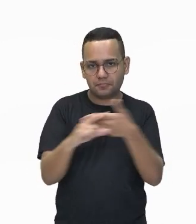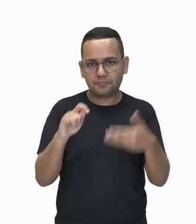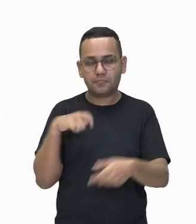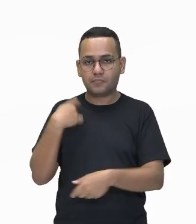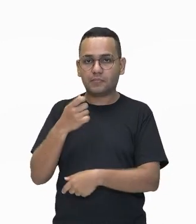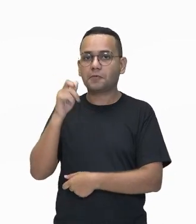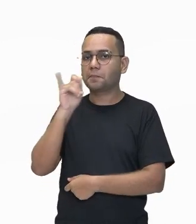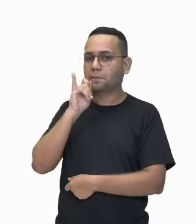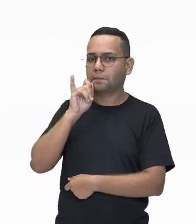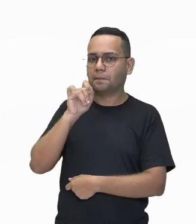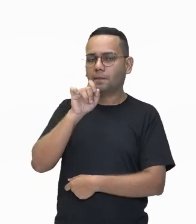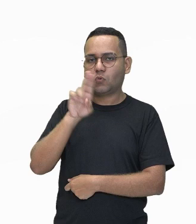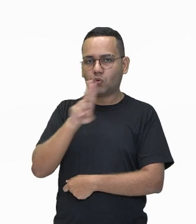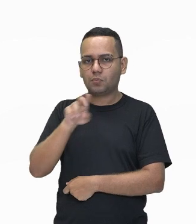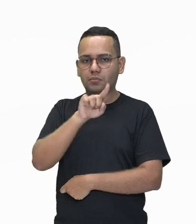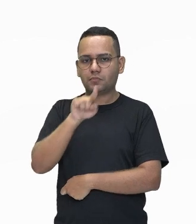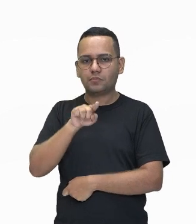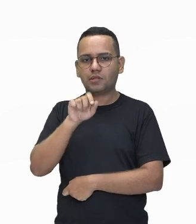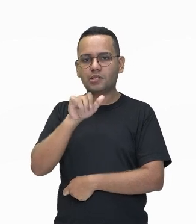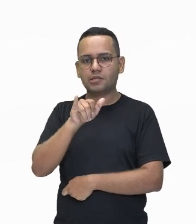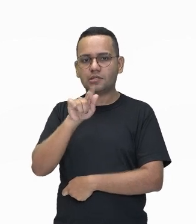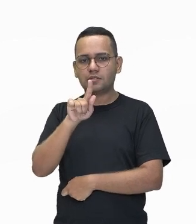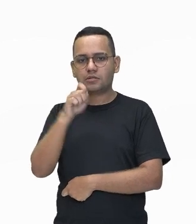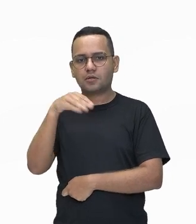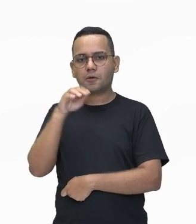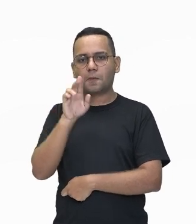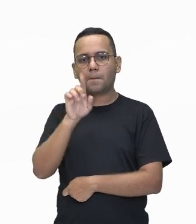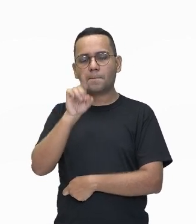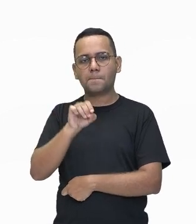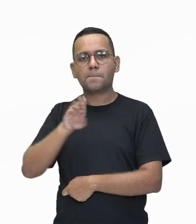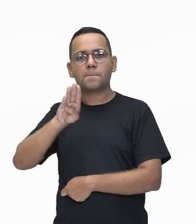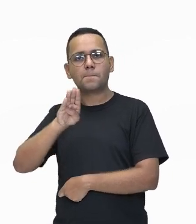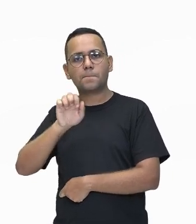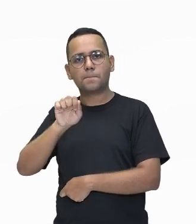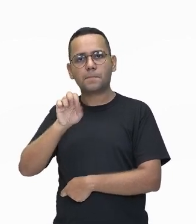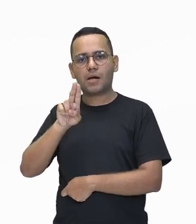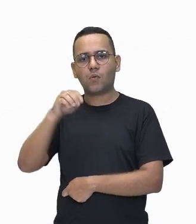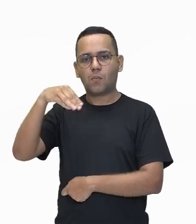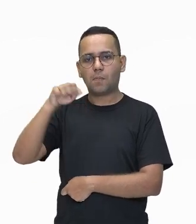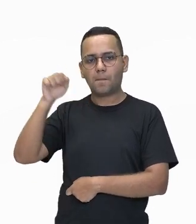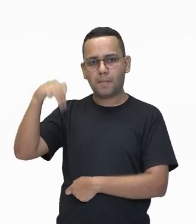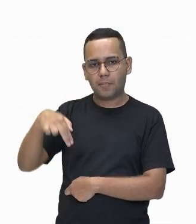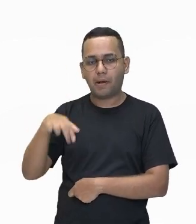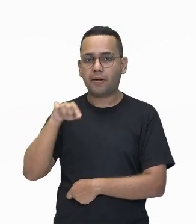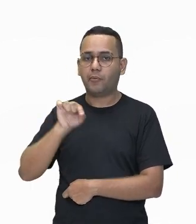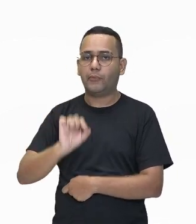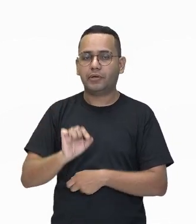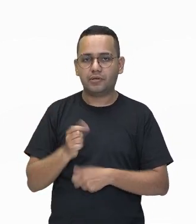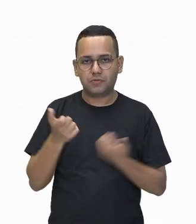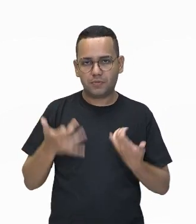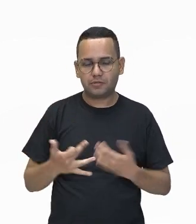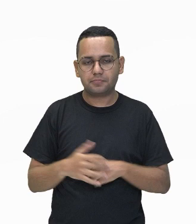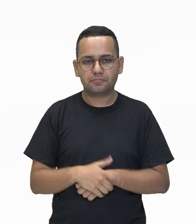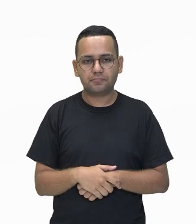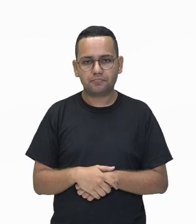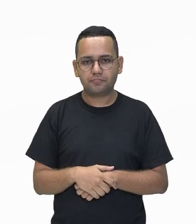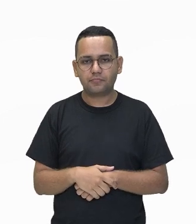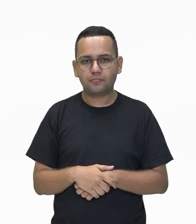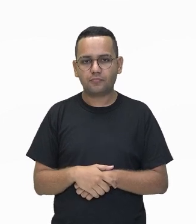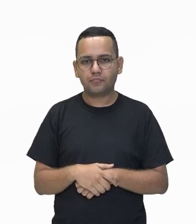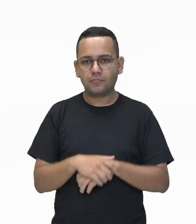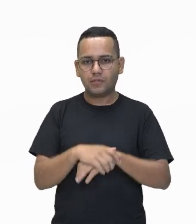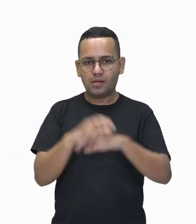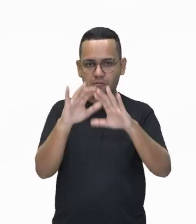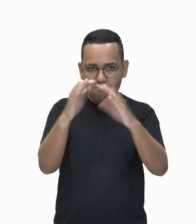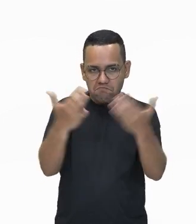Bauman, ele nos esclarece. Pertencer a uma comunidade significa renegar parte de